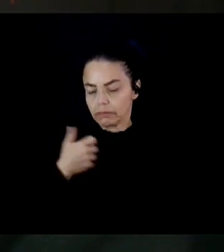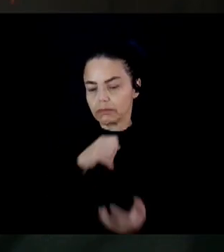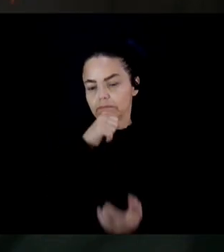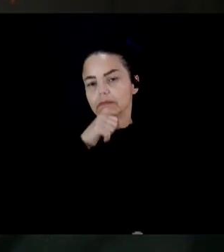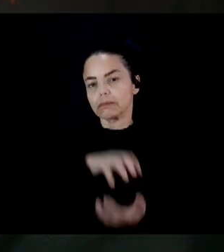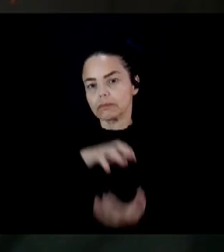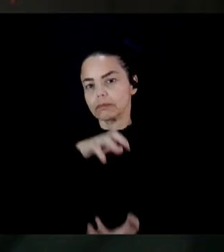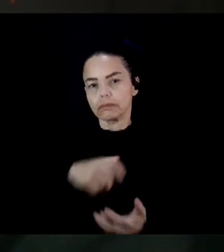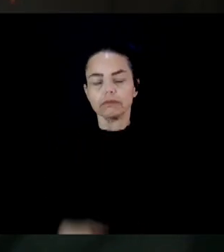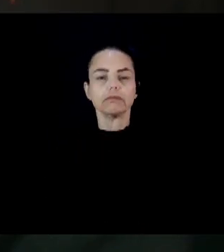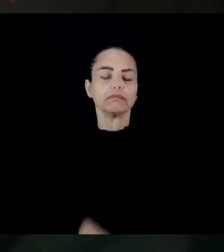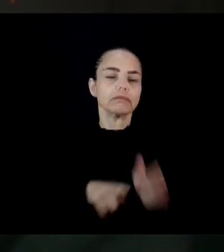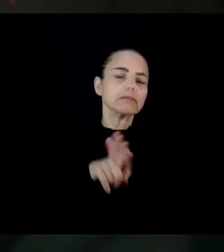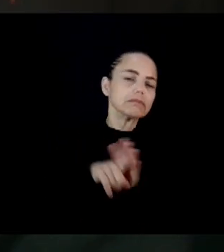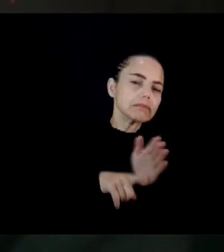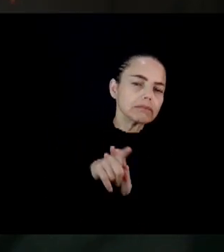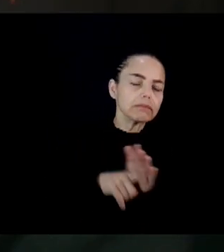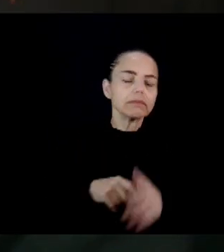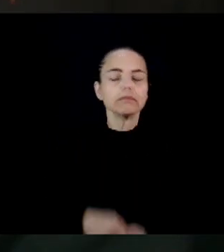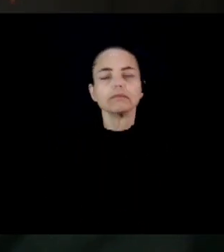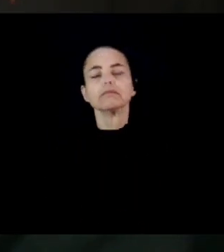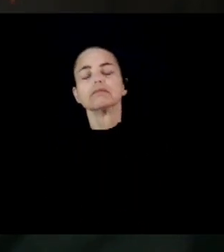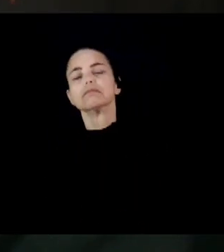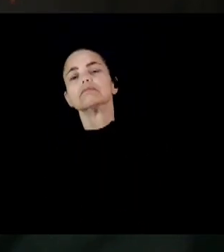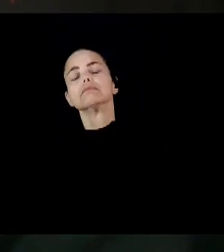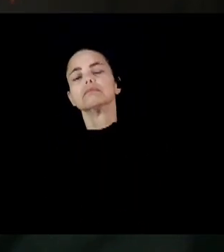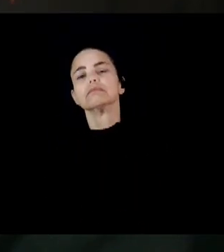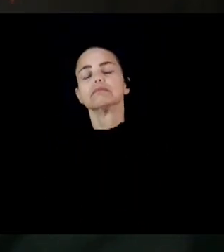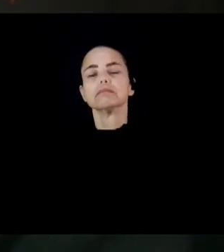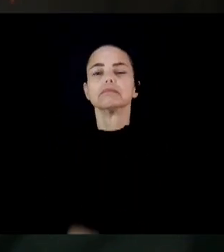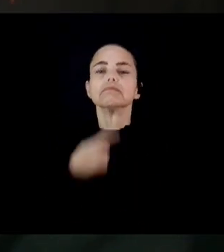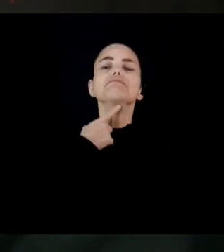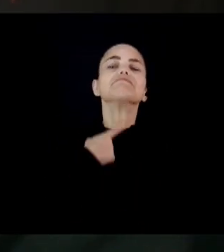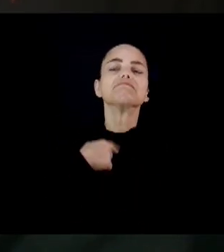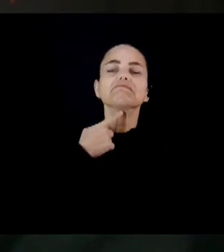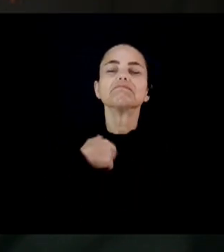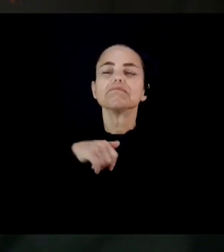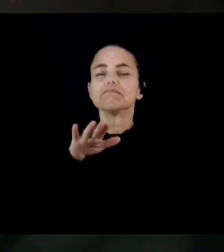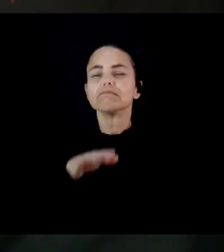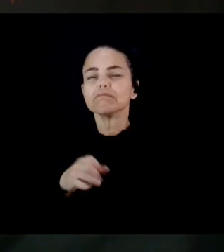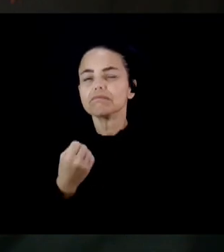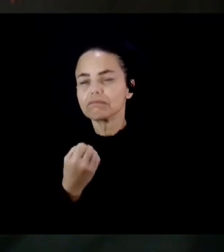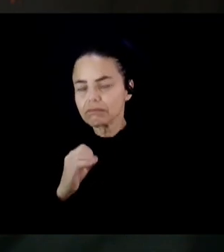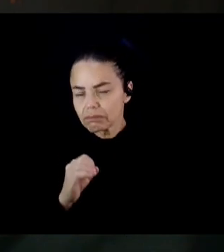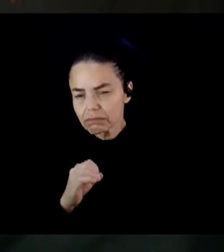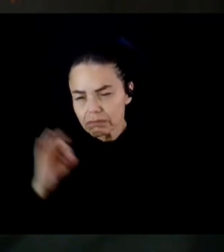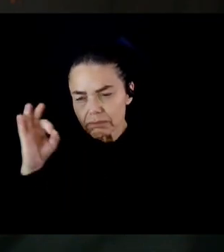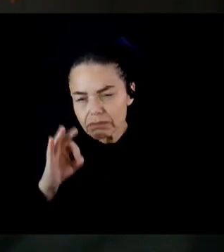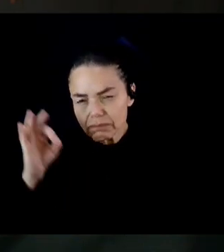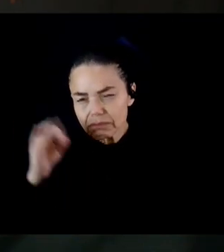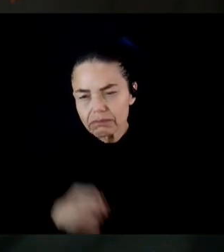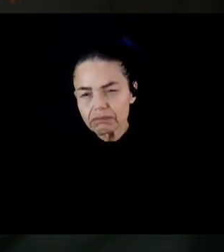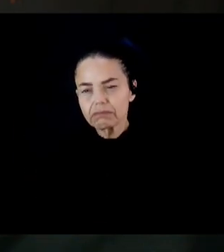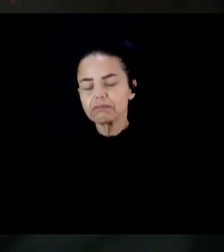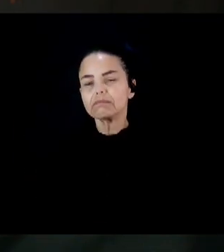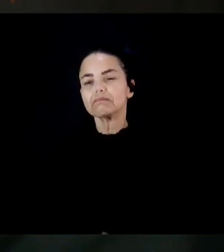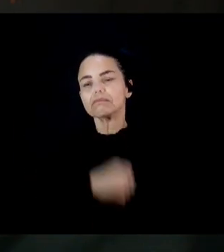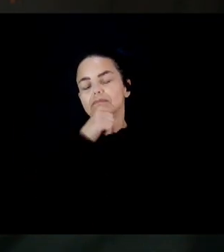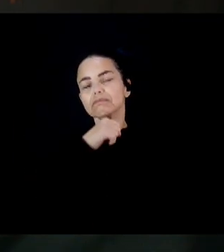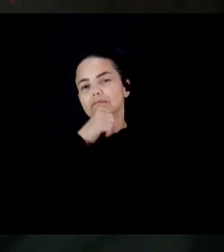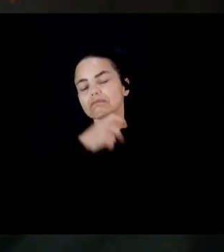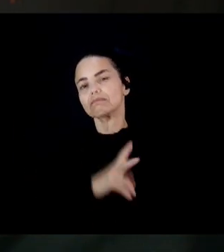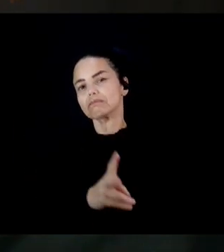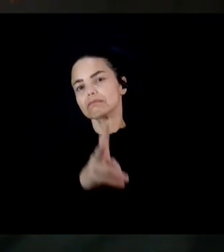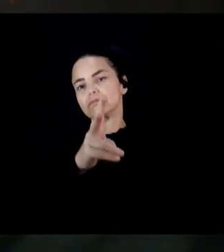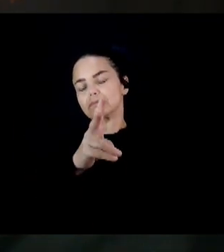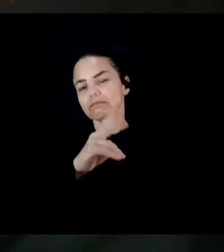uma pesquisa e diz que o desejo de mais de 80% dos idosos é permanecer em sua